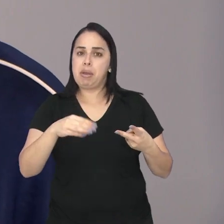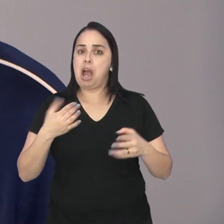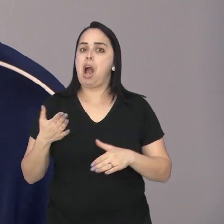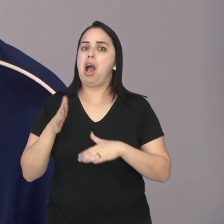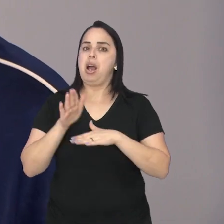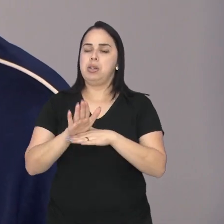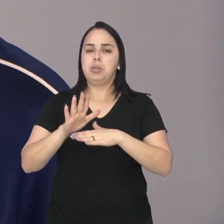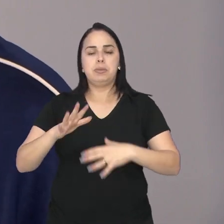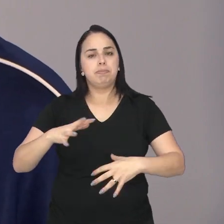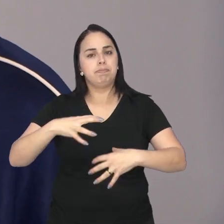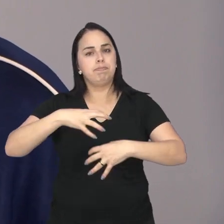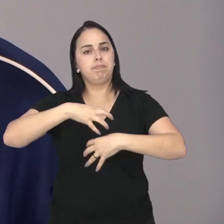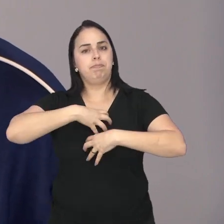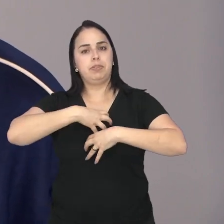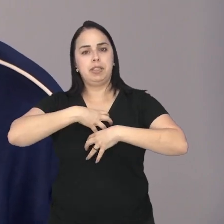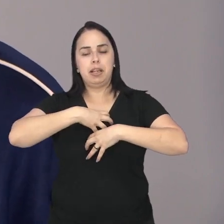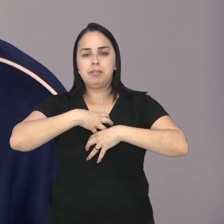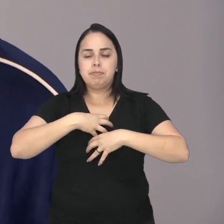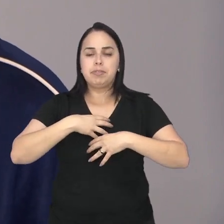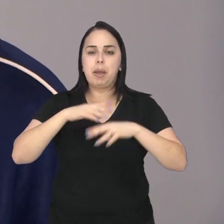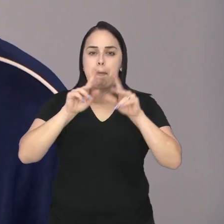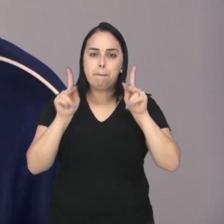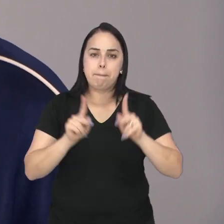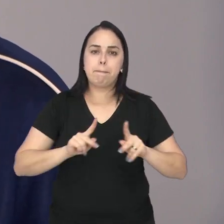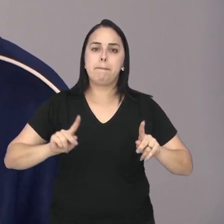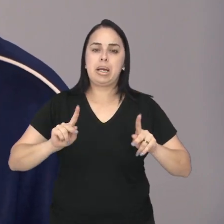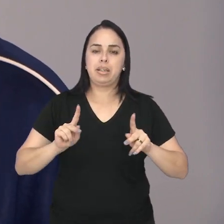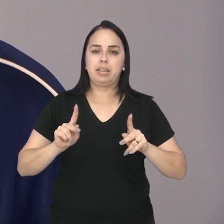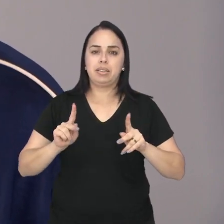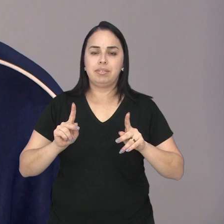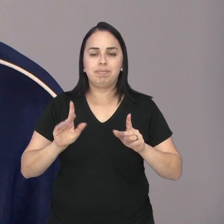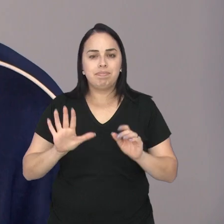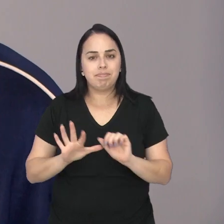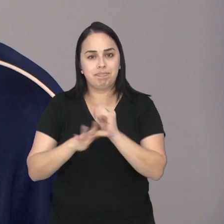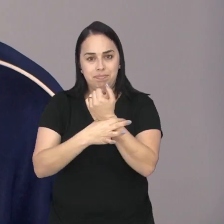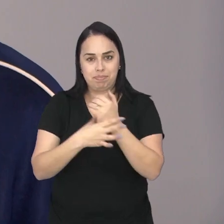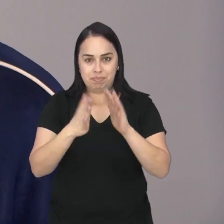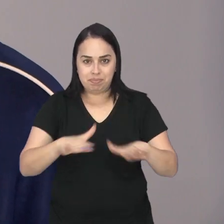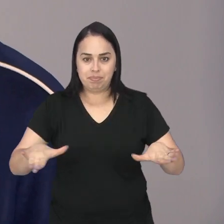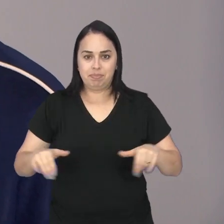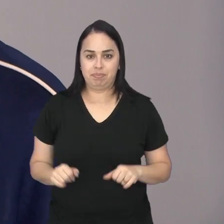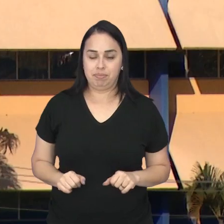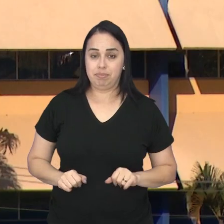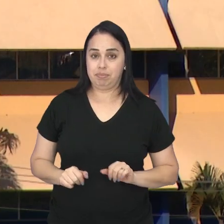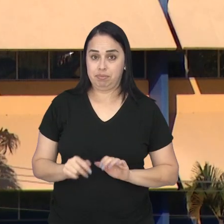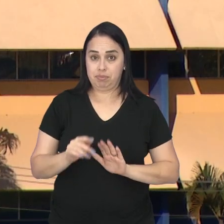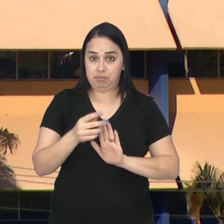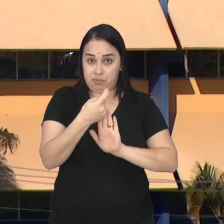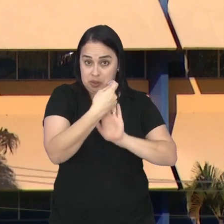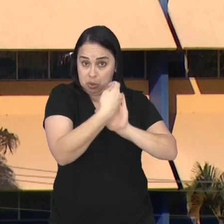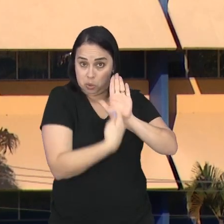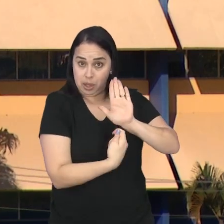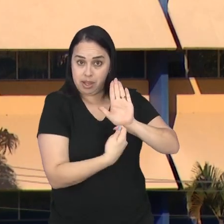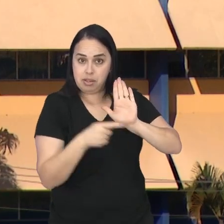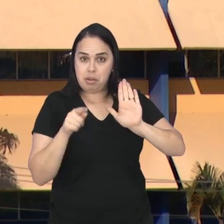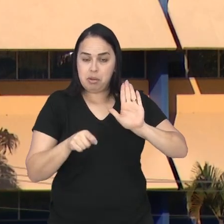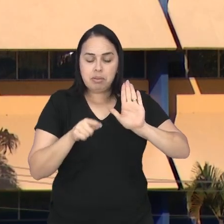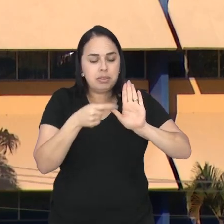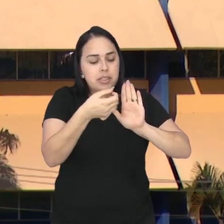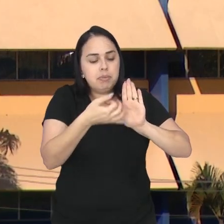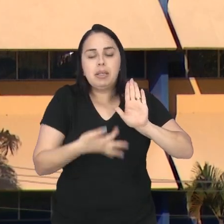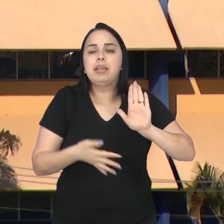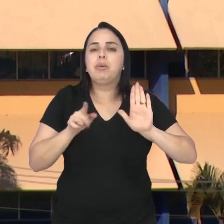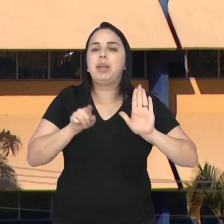muito para dar essa sensação de segurança e garantir cada dia mais a segurança dos nossos clientes o texto aprovado dará o poder